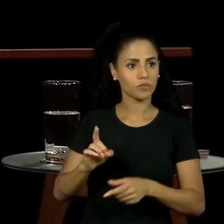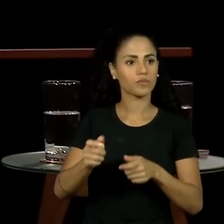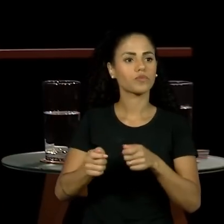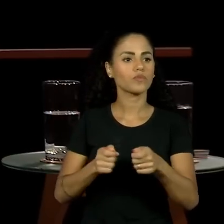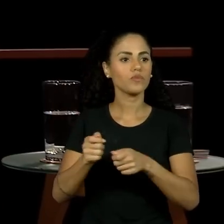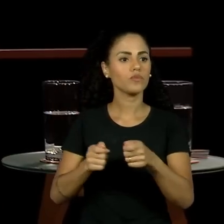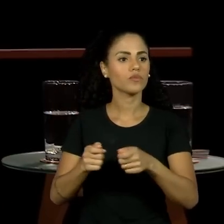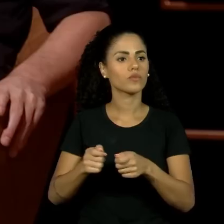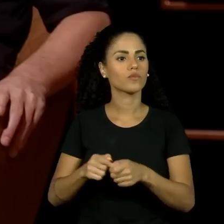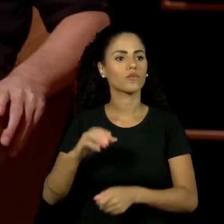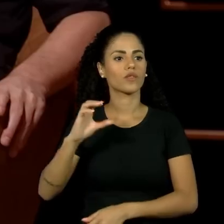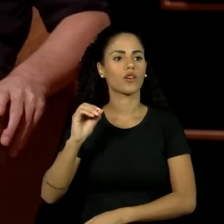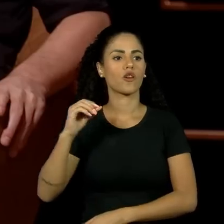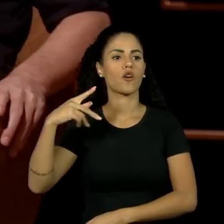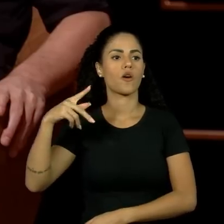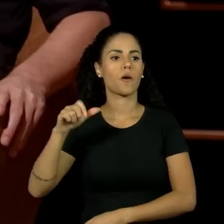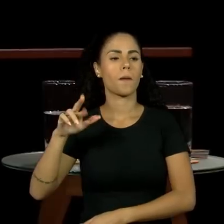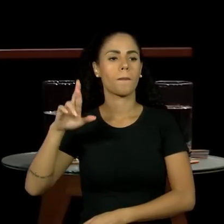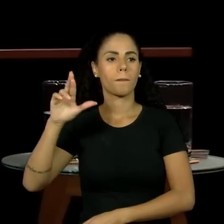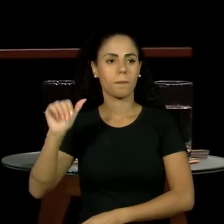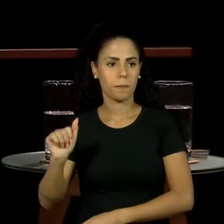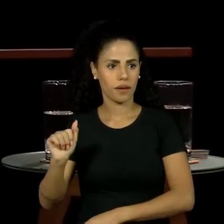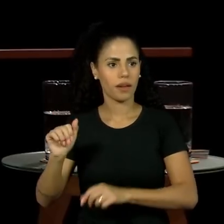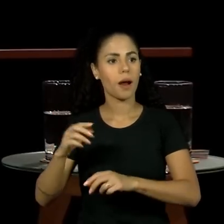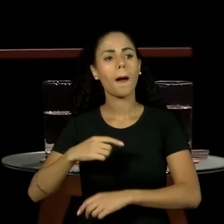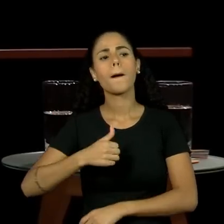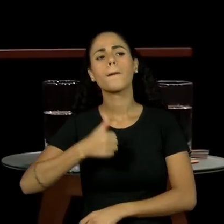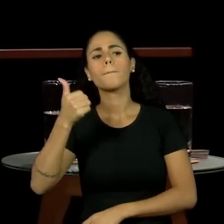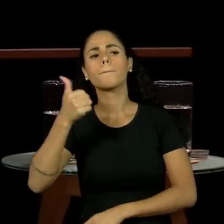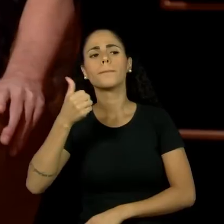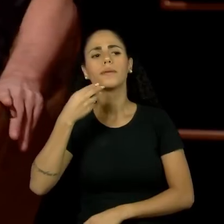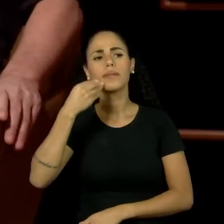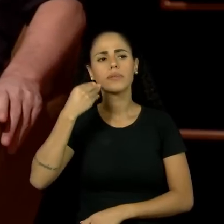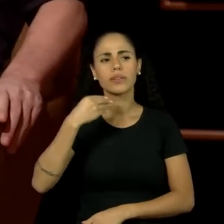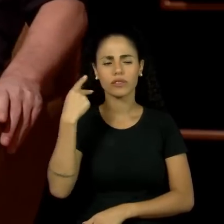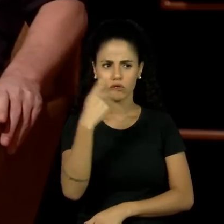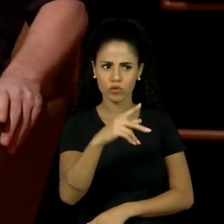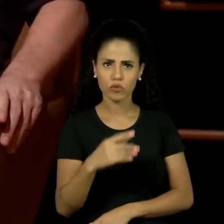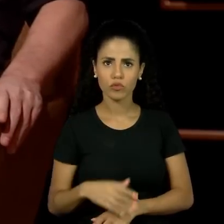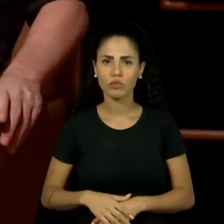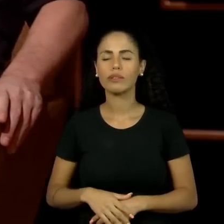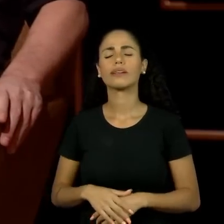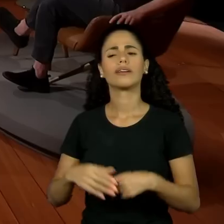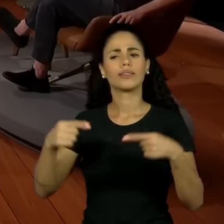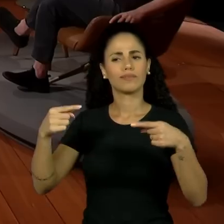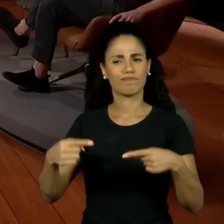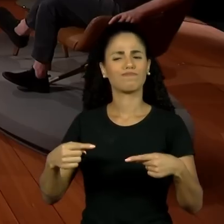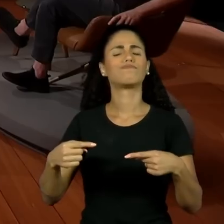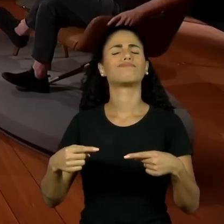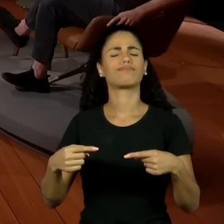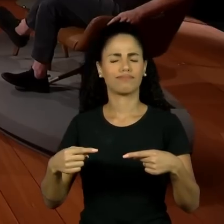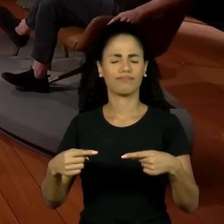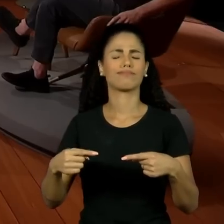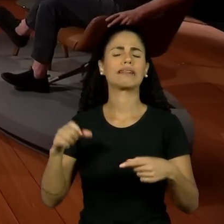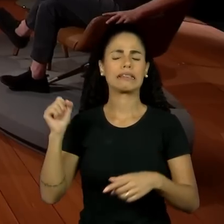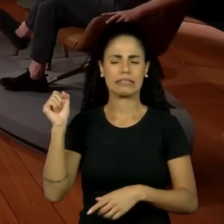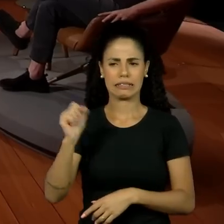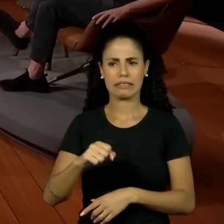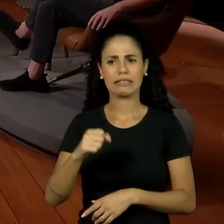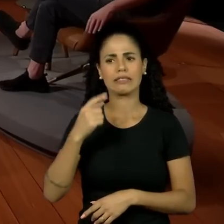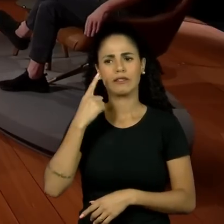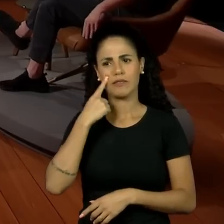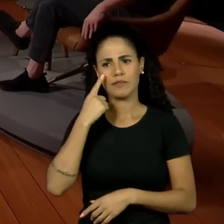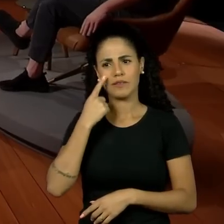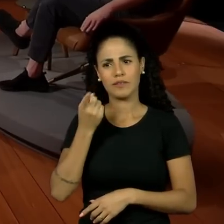ópera, Tristão e Isolda. Foi a tua primeira experiência com ópera? Mais um desafio. Mais um desafio. Olá, lá vem Aí fico ele.